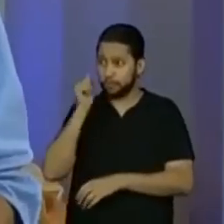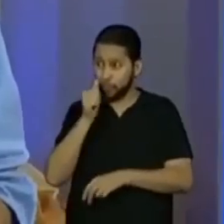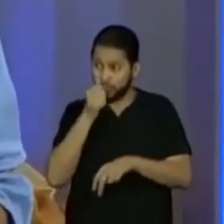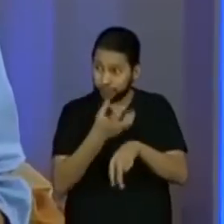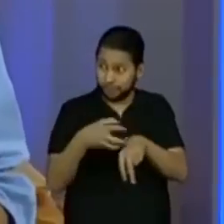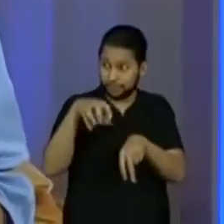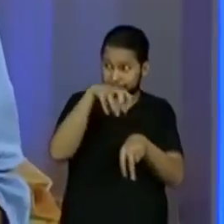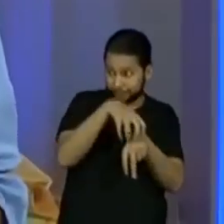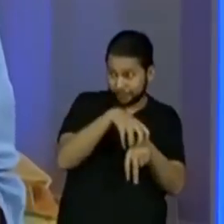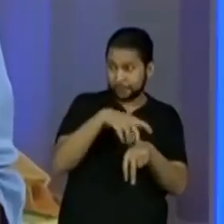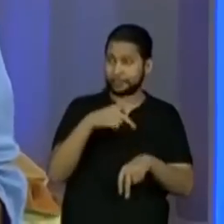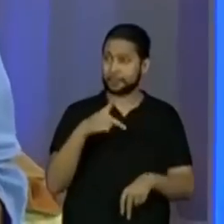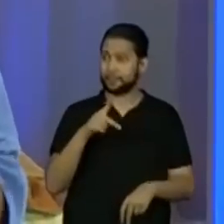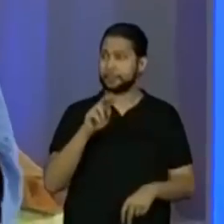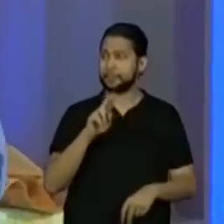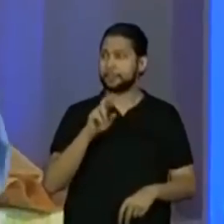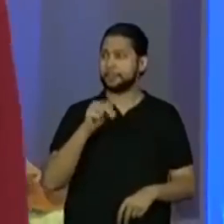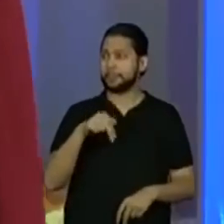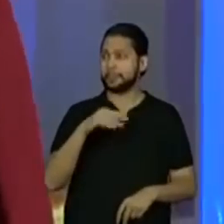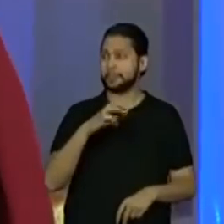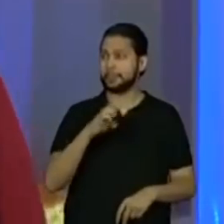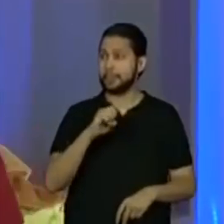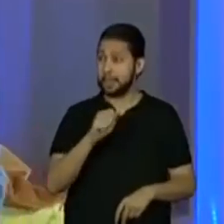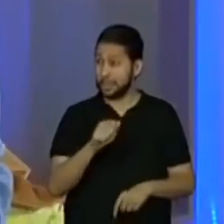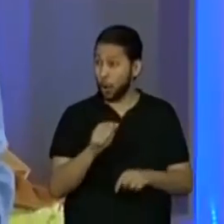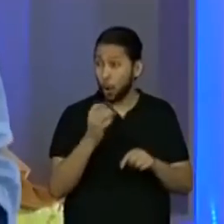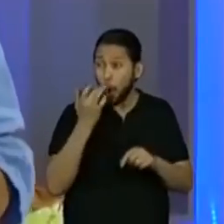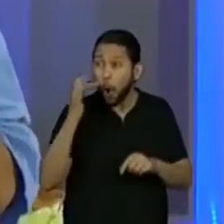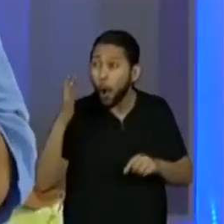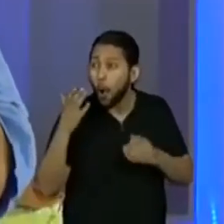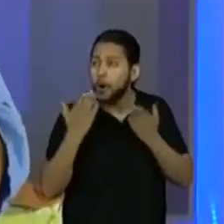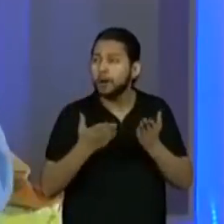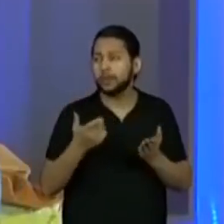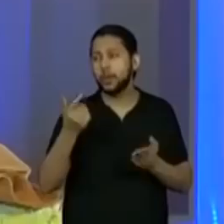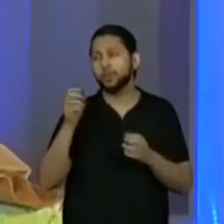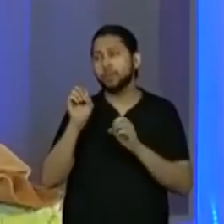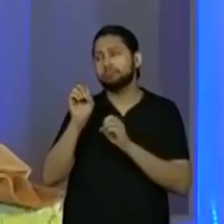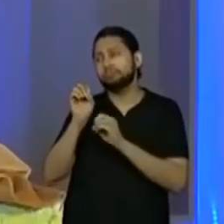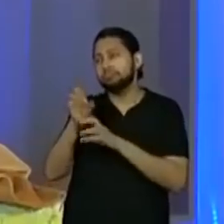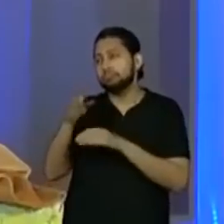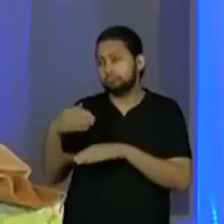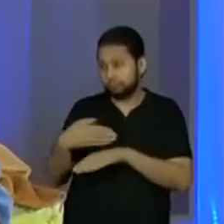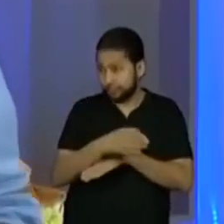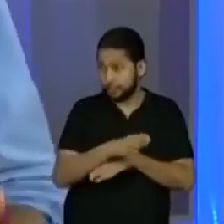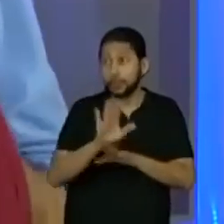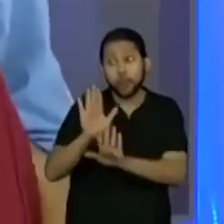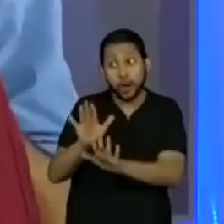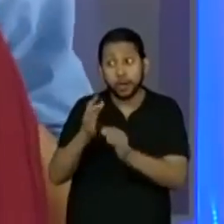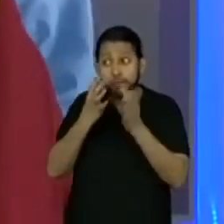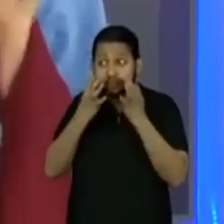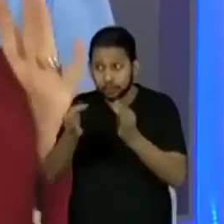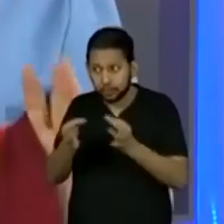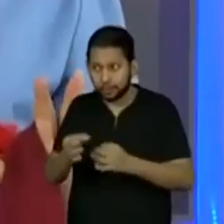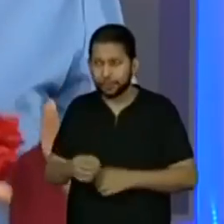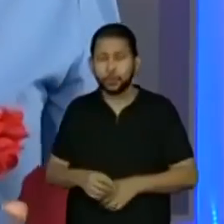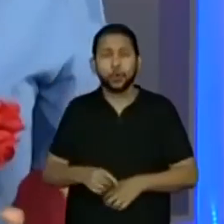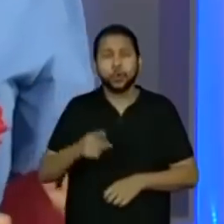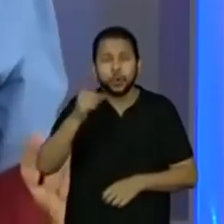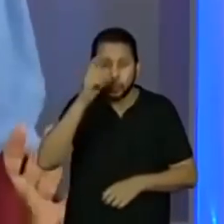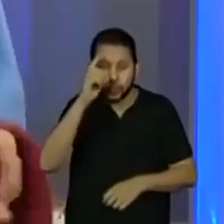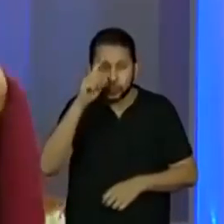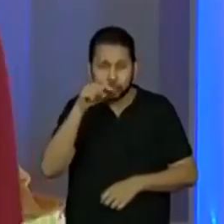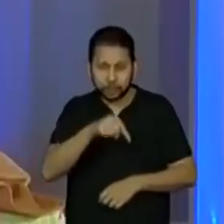a princesa que mora no castelo de ouro. Eu vou te explicar o que você tem a fazer. A princesa, todos os dias,